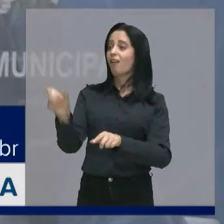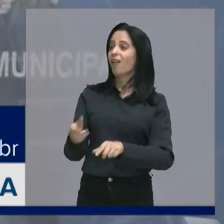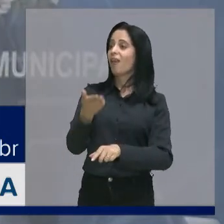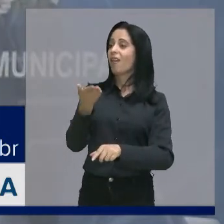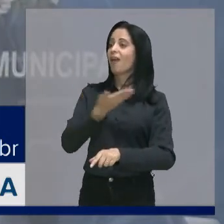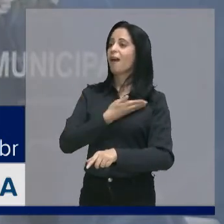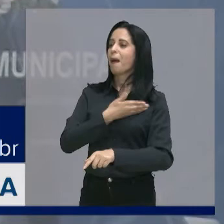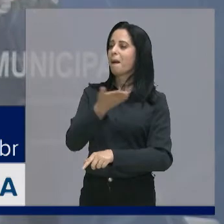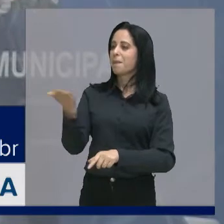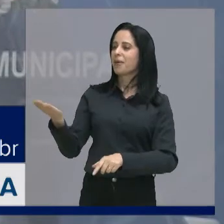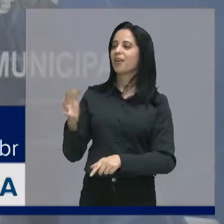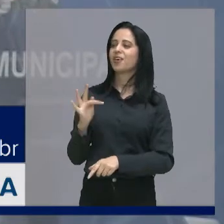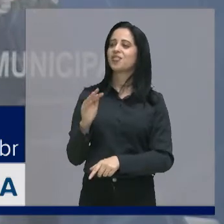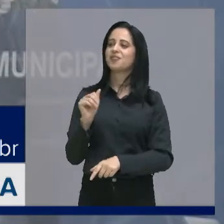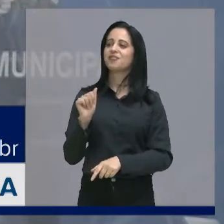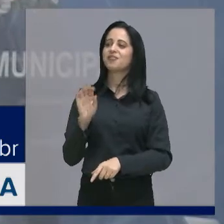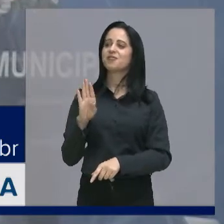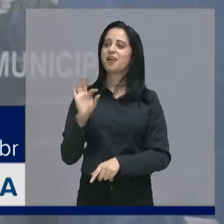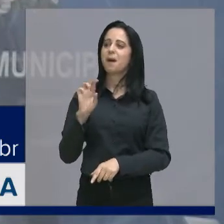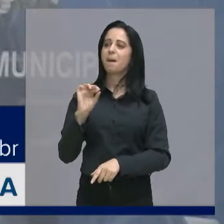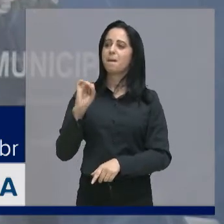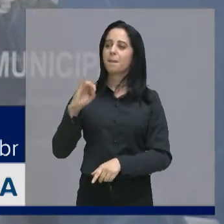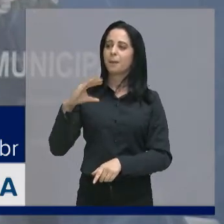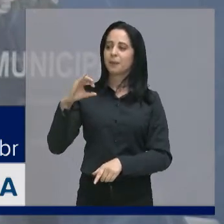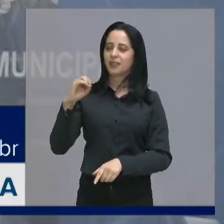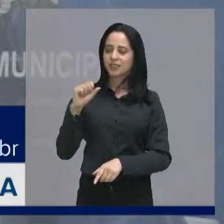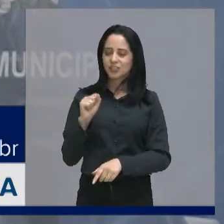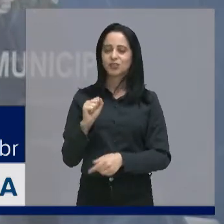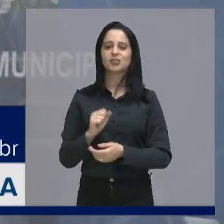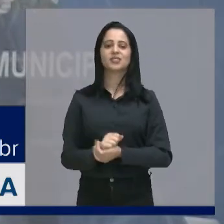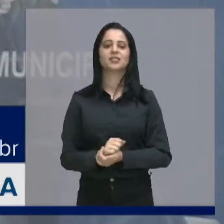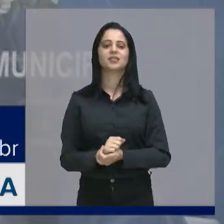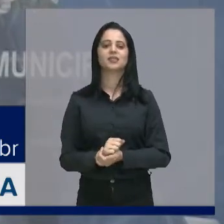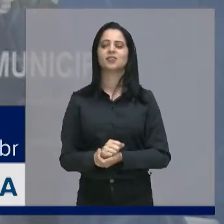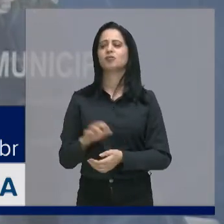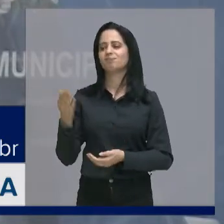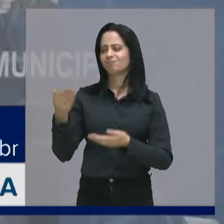Correia. É um prazer estar aqui com você. Grande irmão em